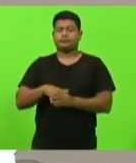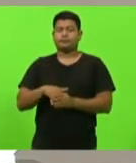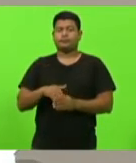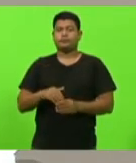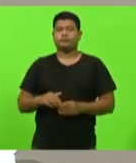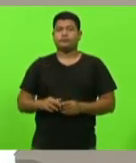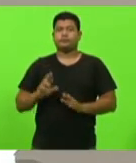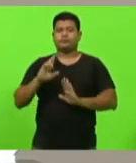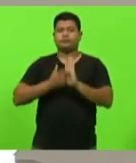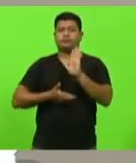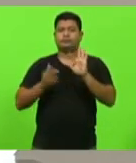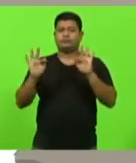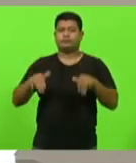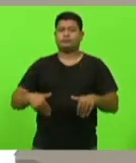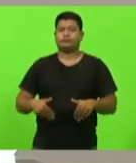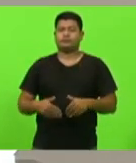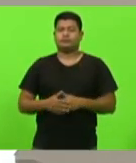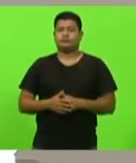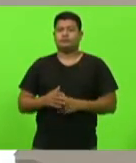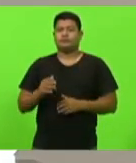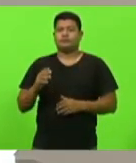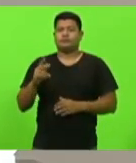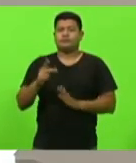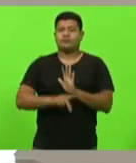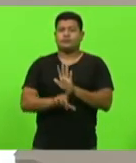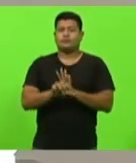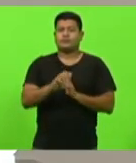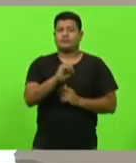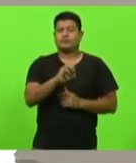Votação da redação final, Projeto de Lei